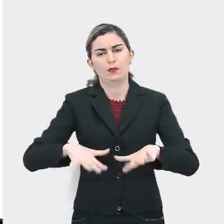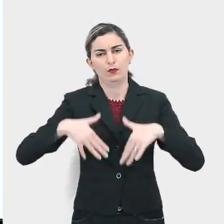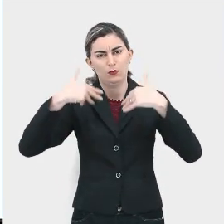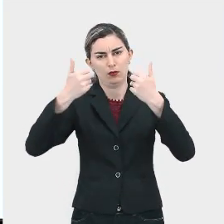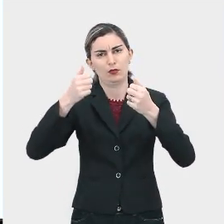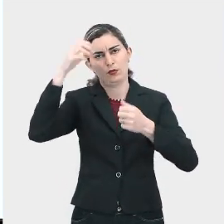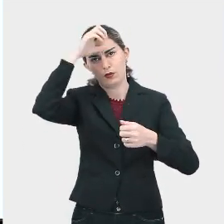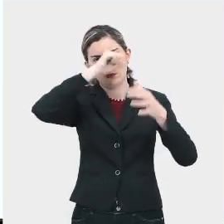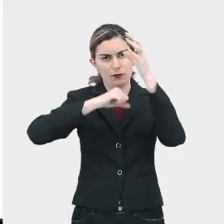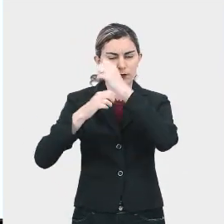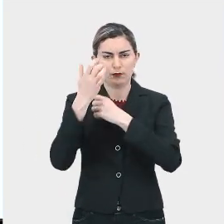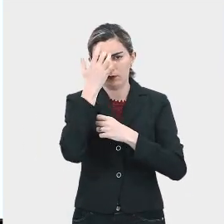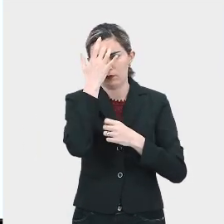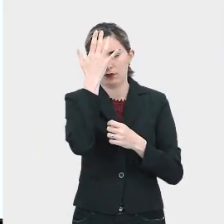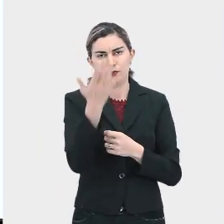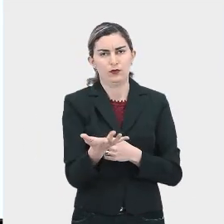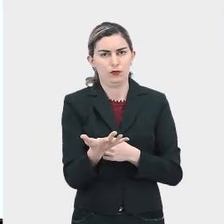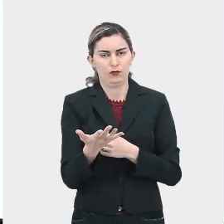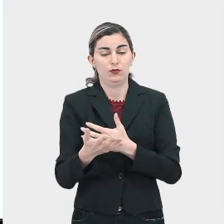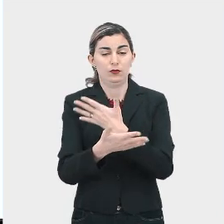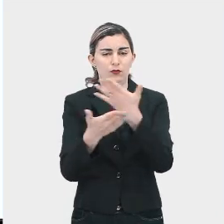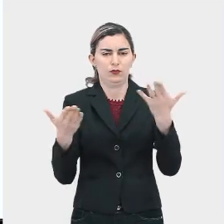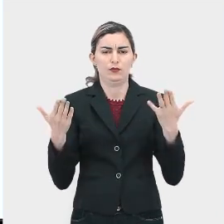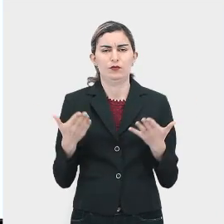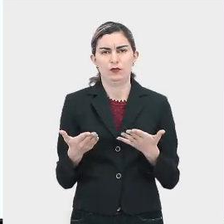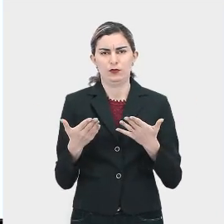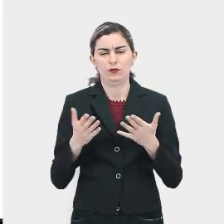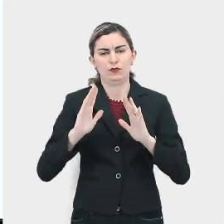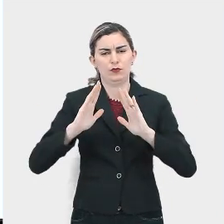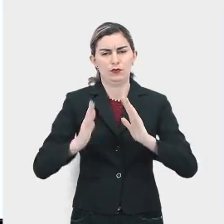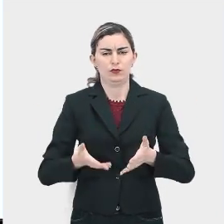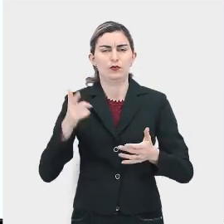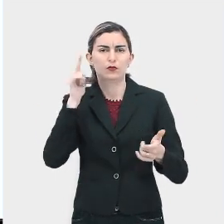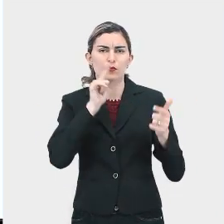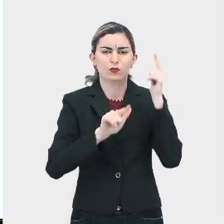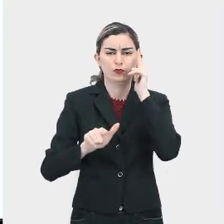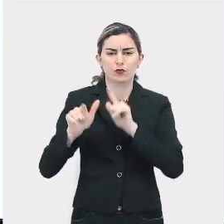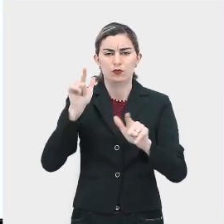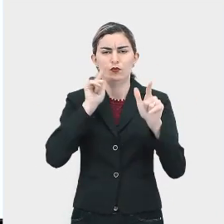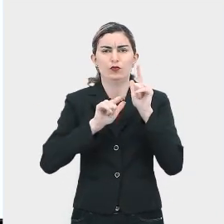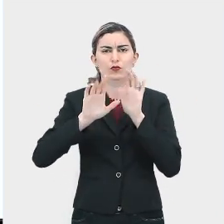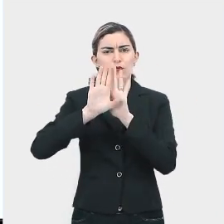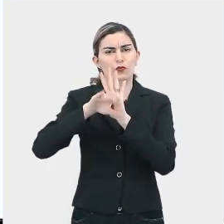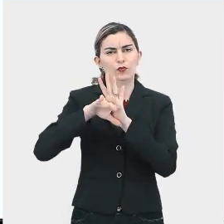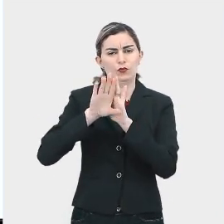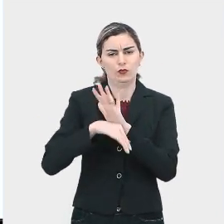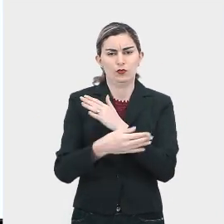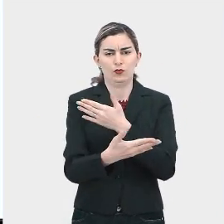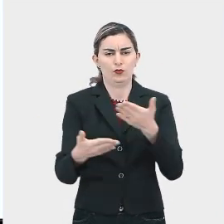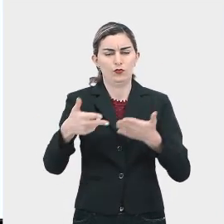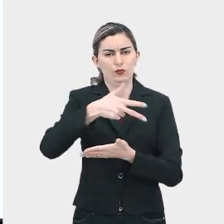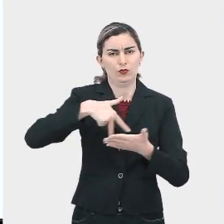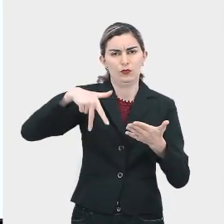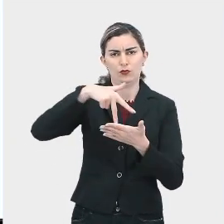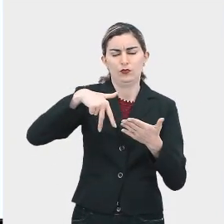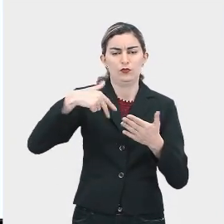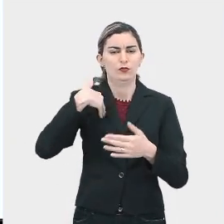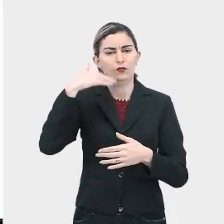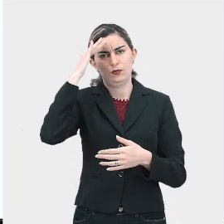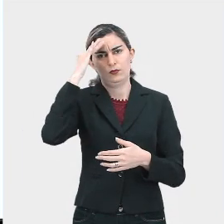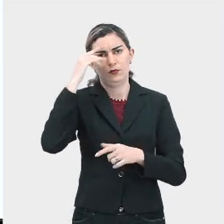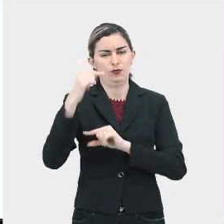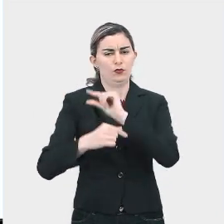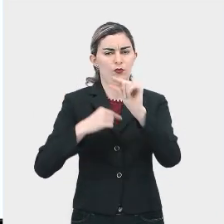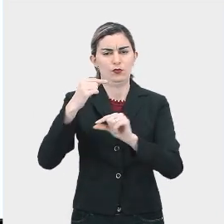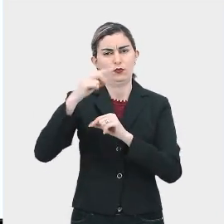melhorar e facilitar a aprendizagem, não é isso? Então, vamos lá. Já que a gente conseguiu já conceituar a dança e a gente